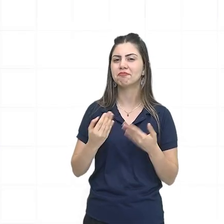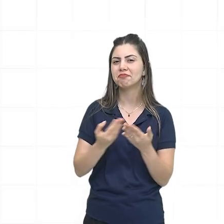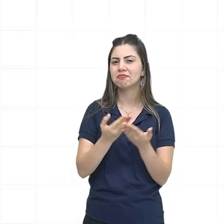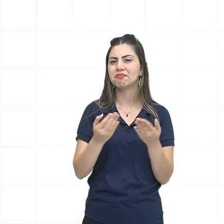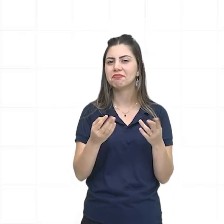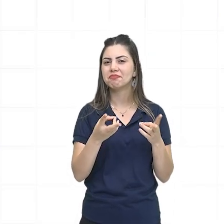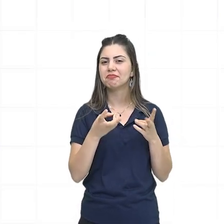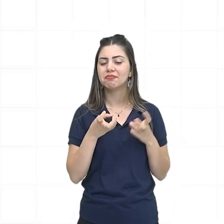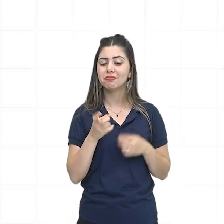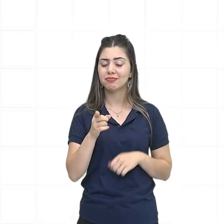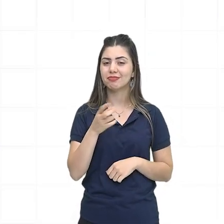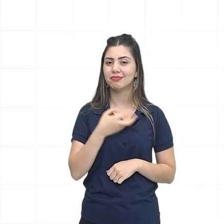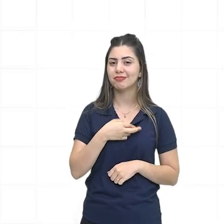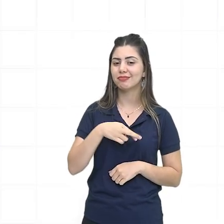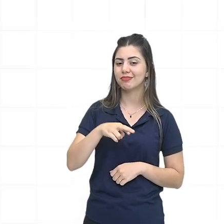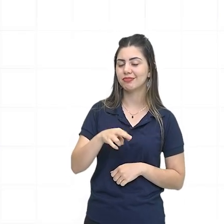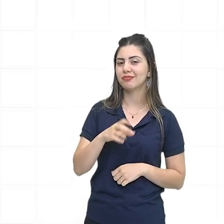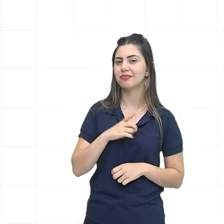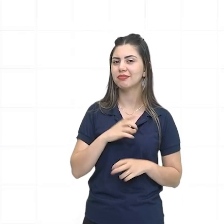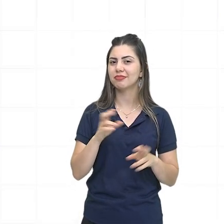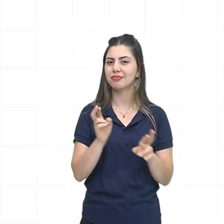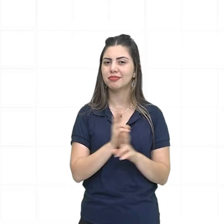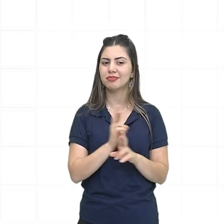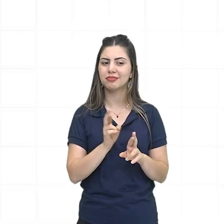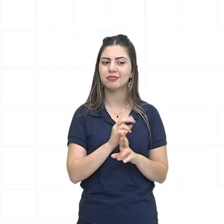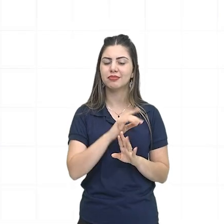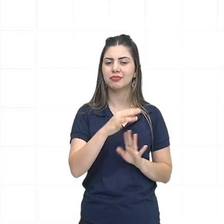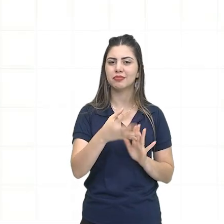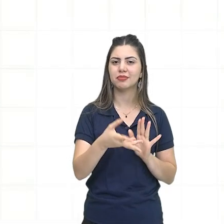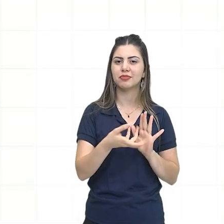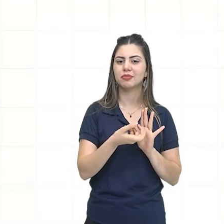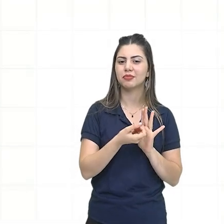vai se relacionar com esse símbolo como uma